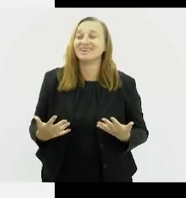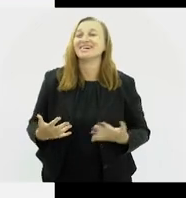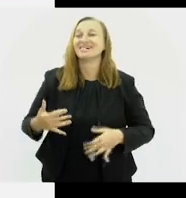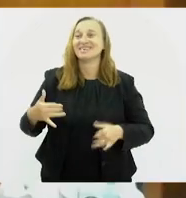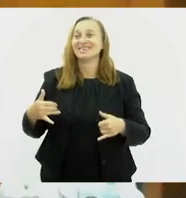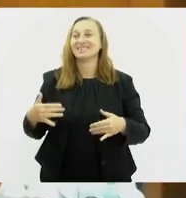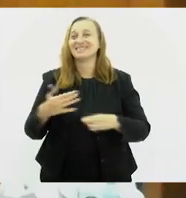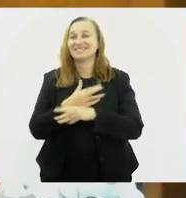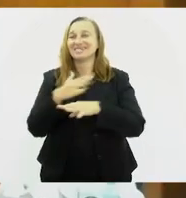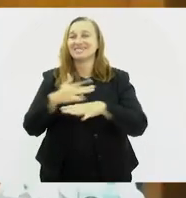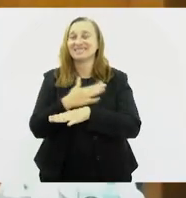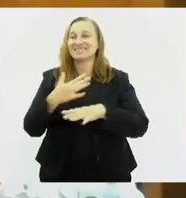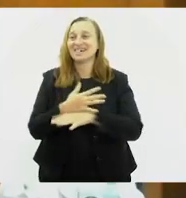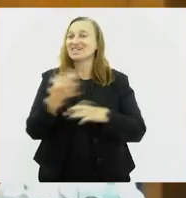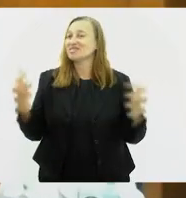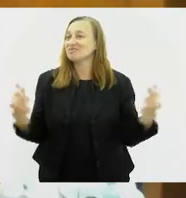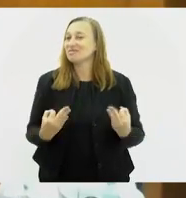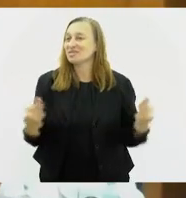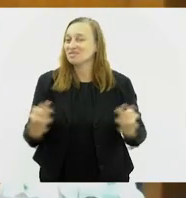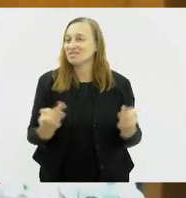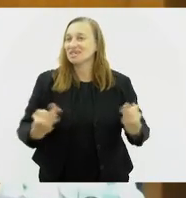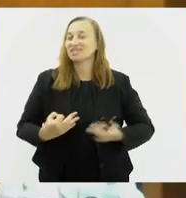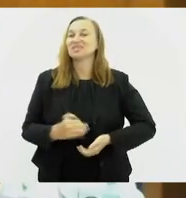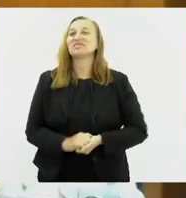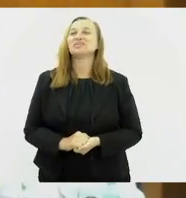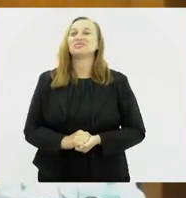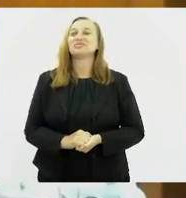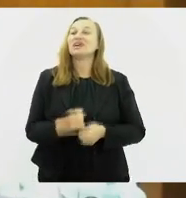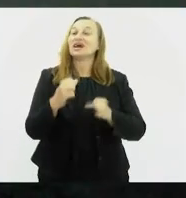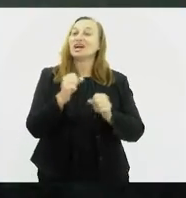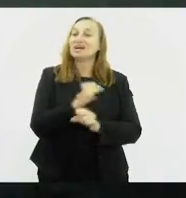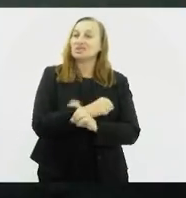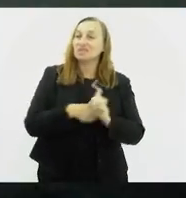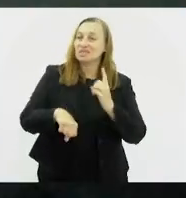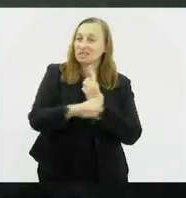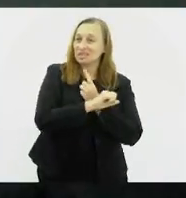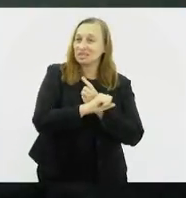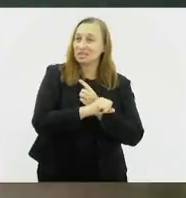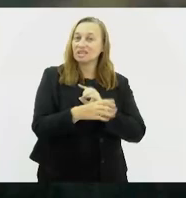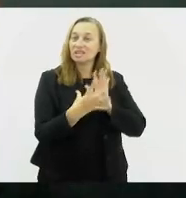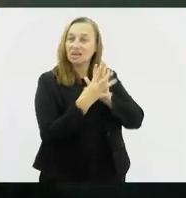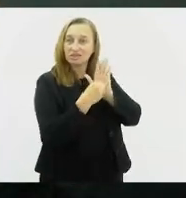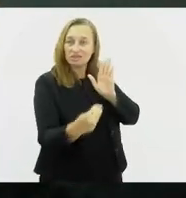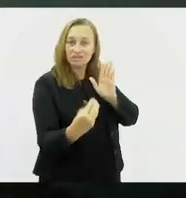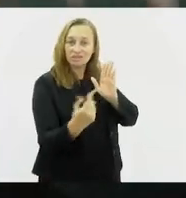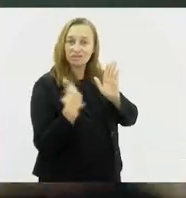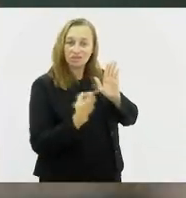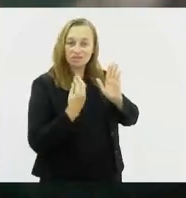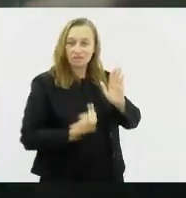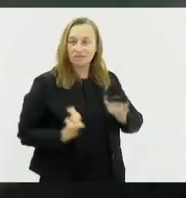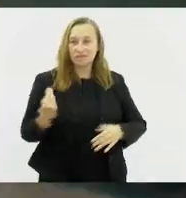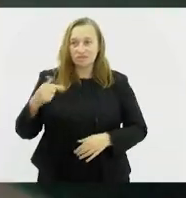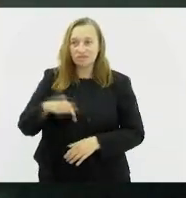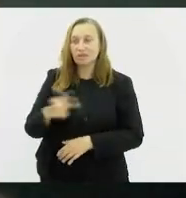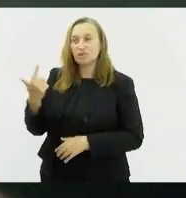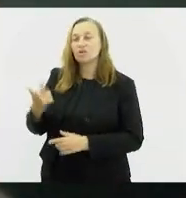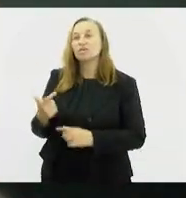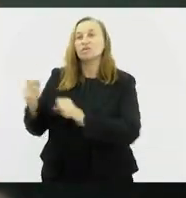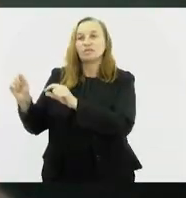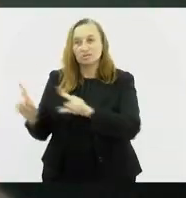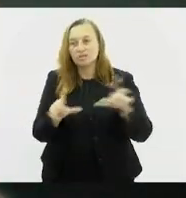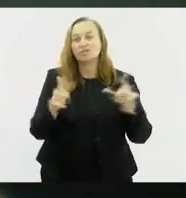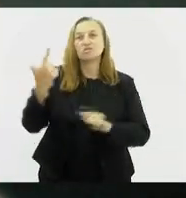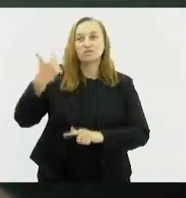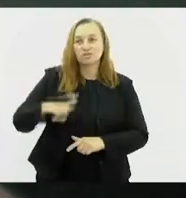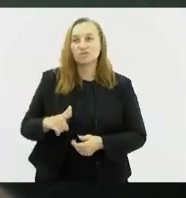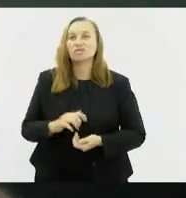participa mesmo, é muito bacana. Então, a sociedade está aí, exemplo que nós estamos aqui, né? E o próximo, mais uma vez, é